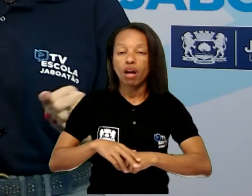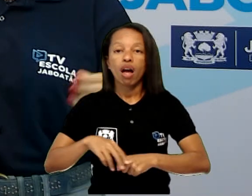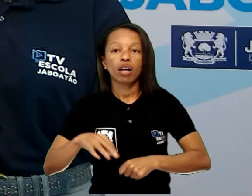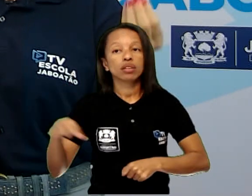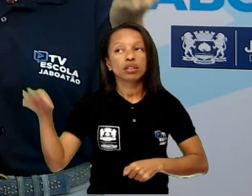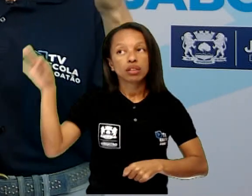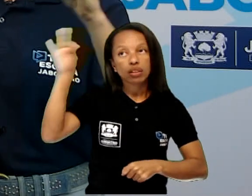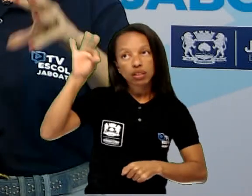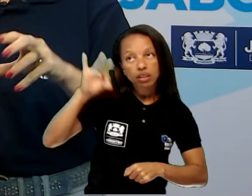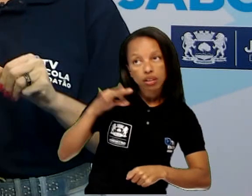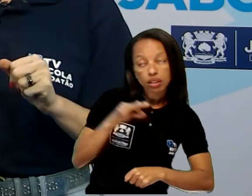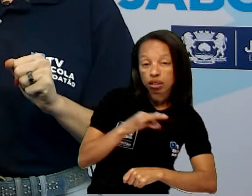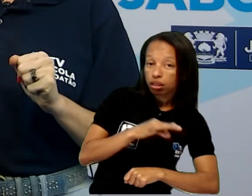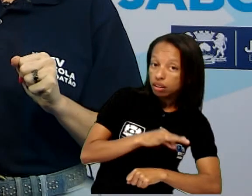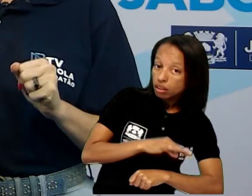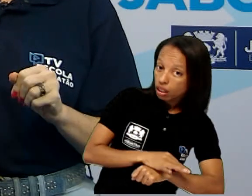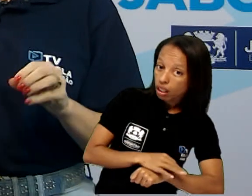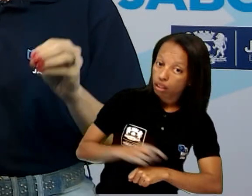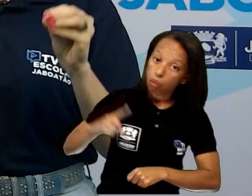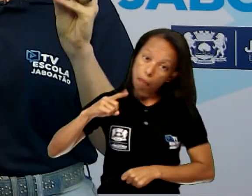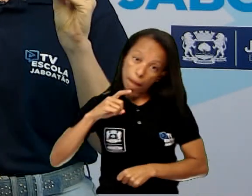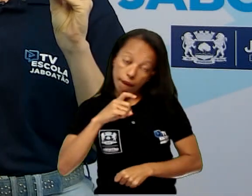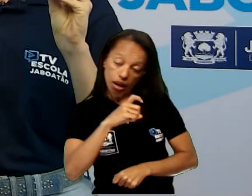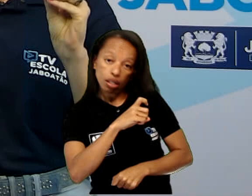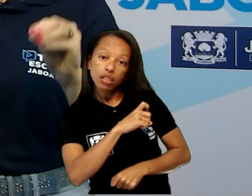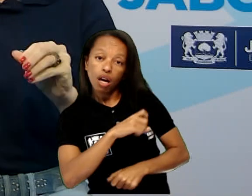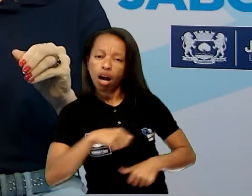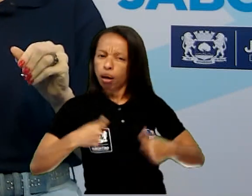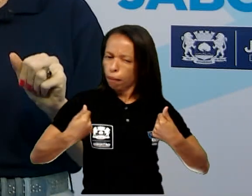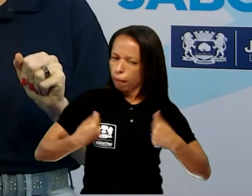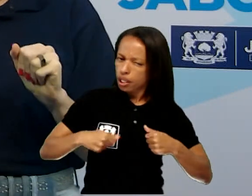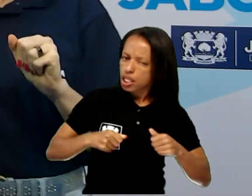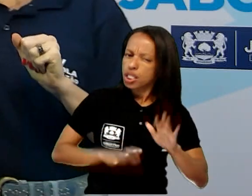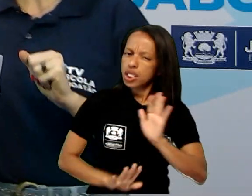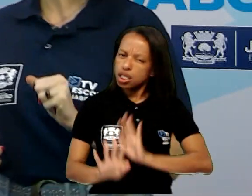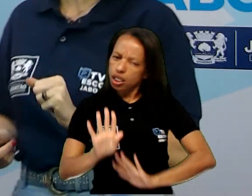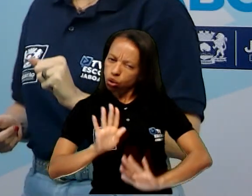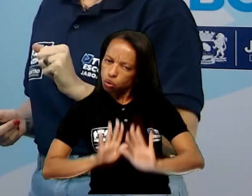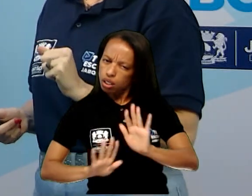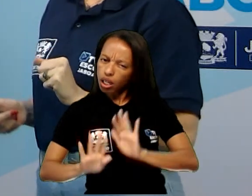insetos, para que não entre bactérias, é preciso ter um cuidado, tá?